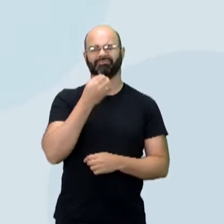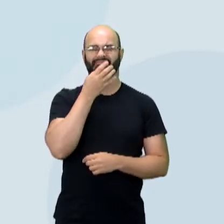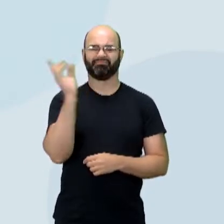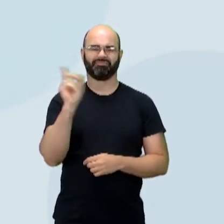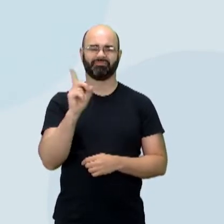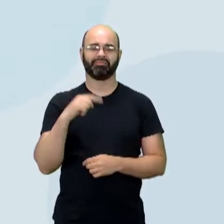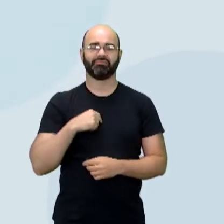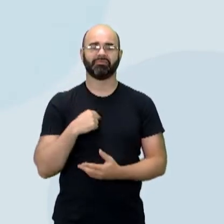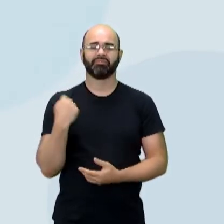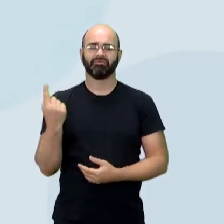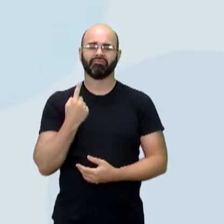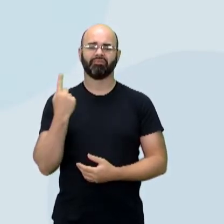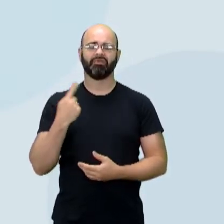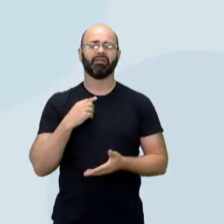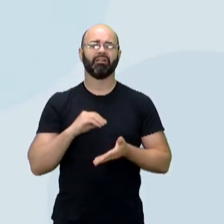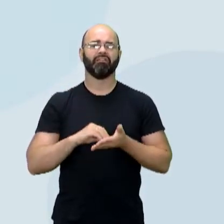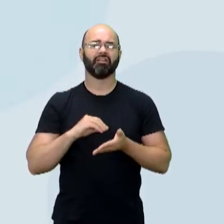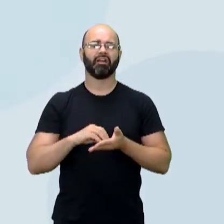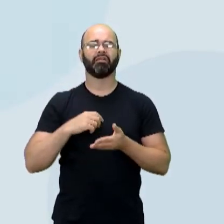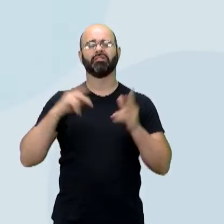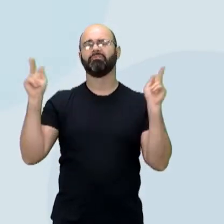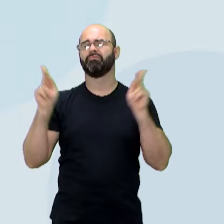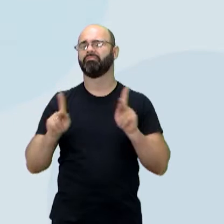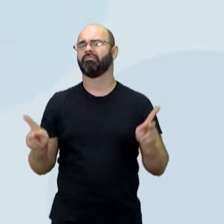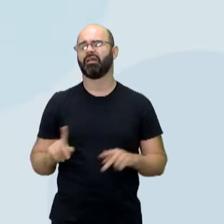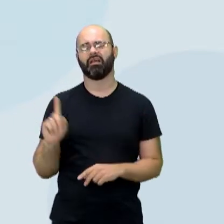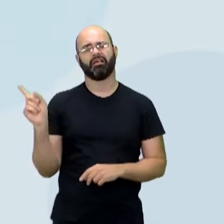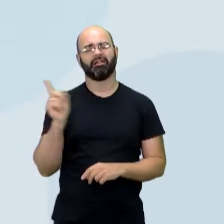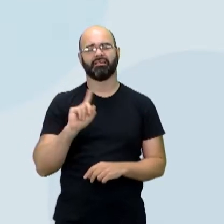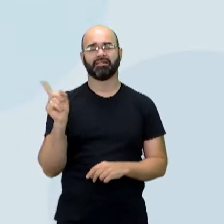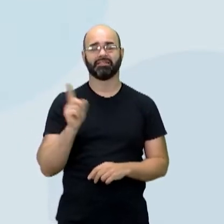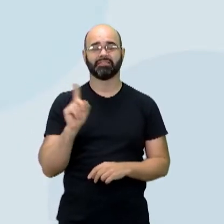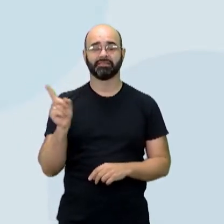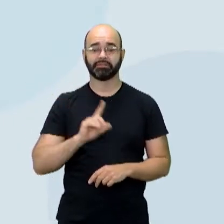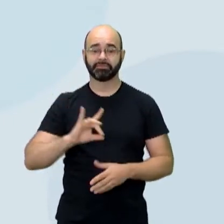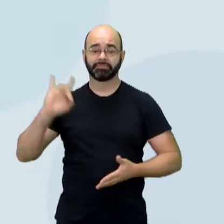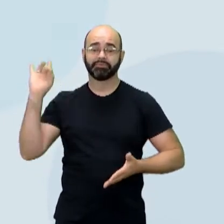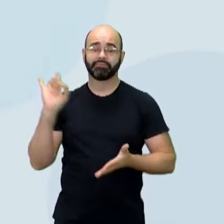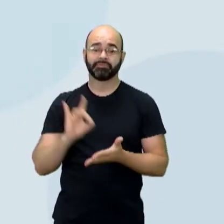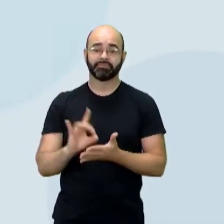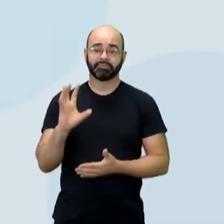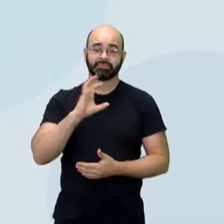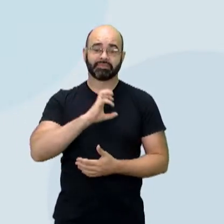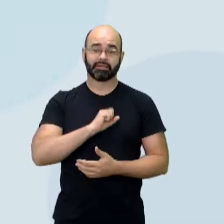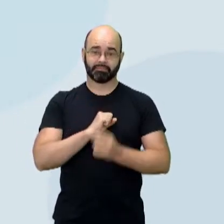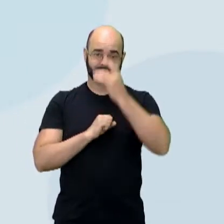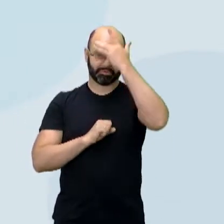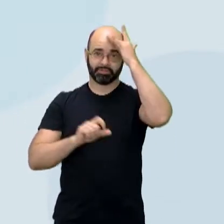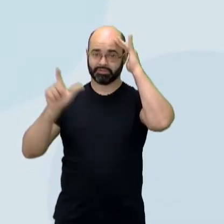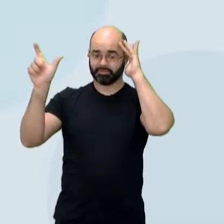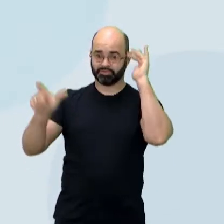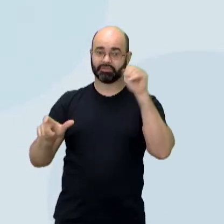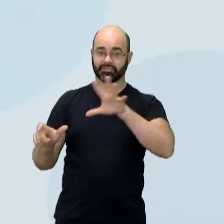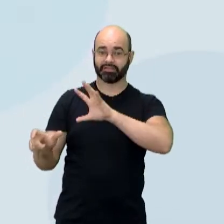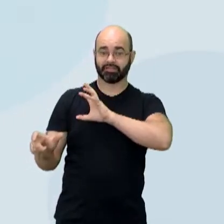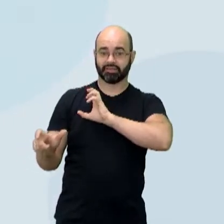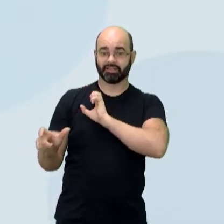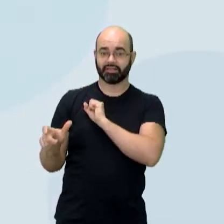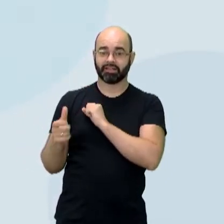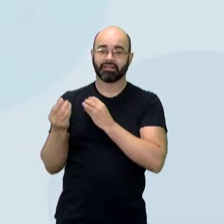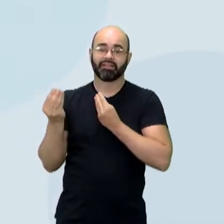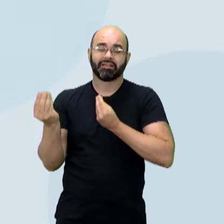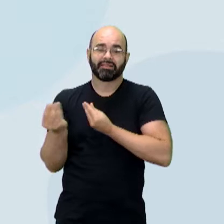que a ausência não dá paz. E o verdadeiro amor de quem se ama tece a